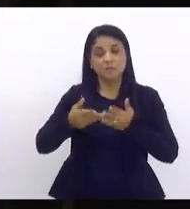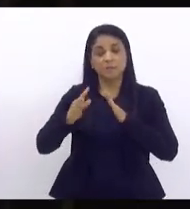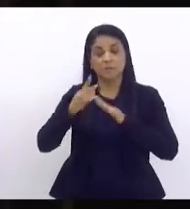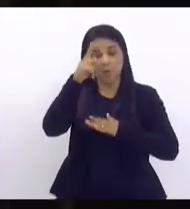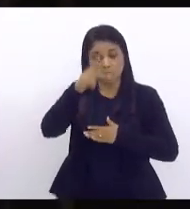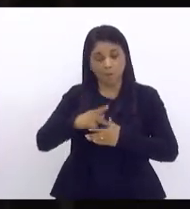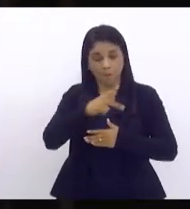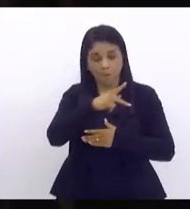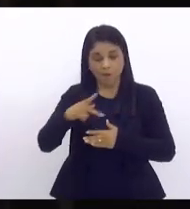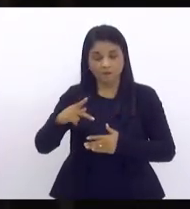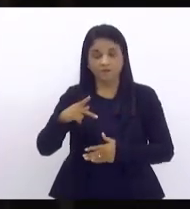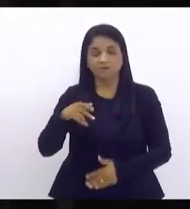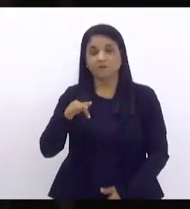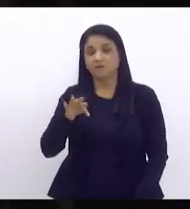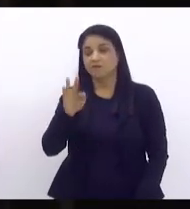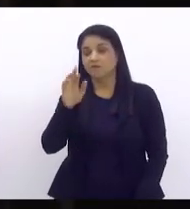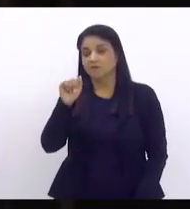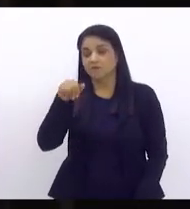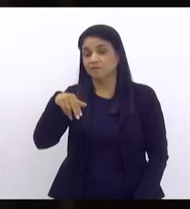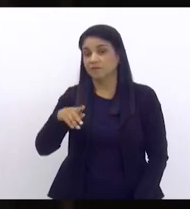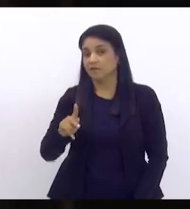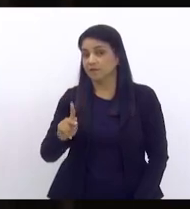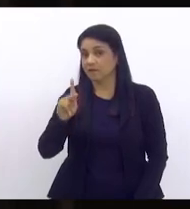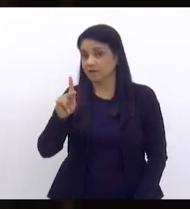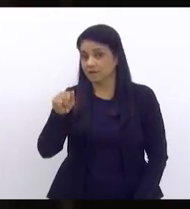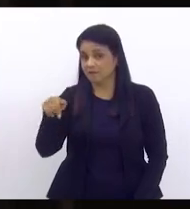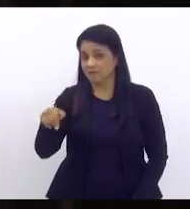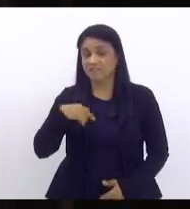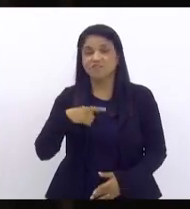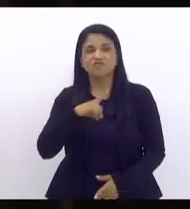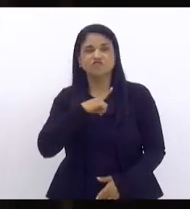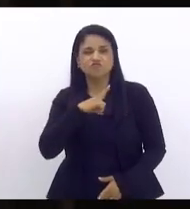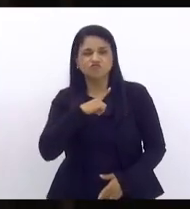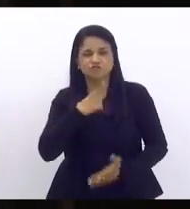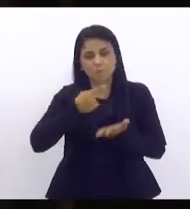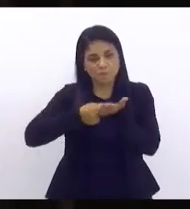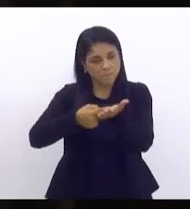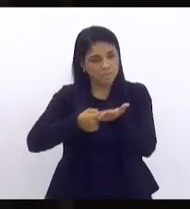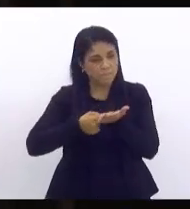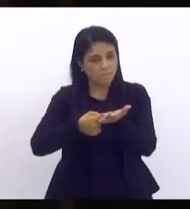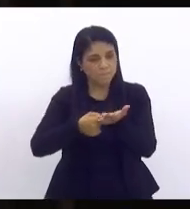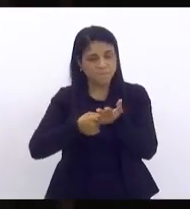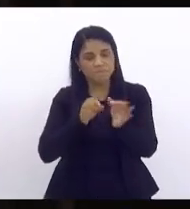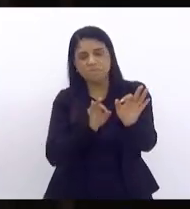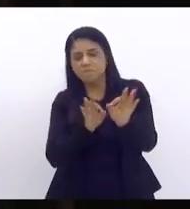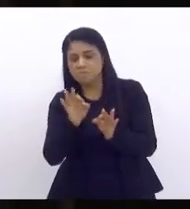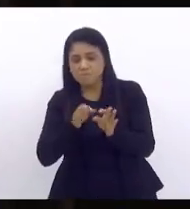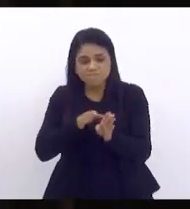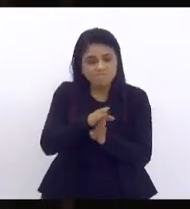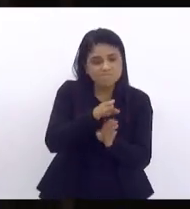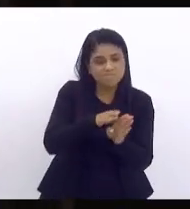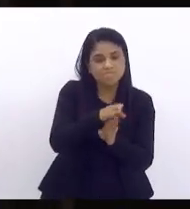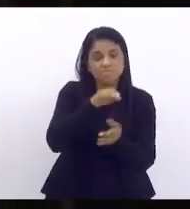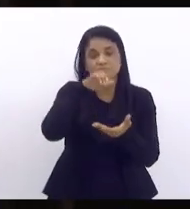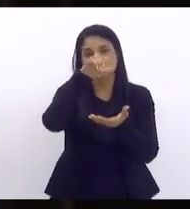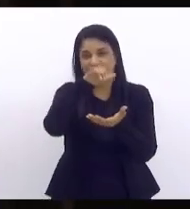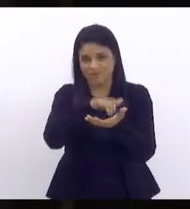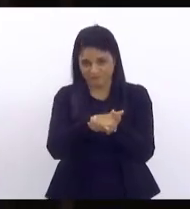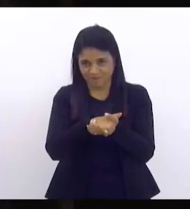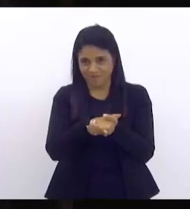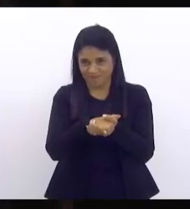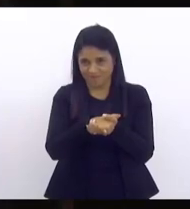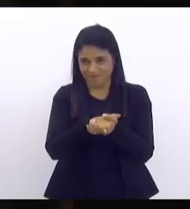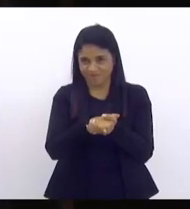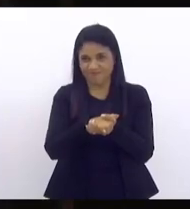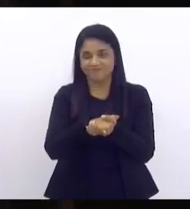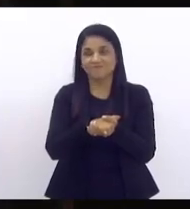padre Franklin. Padre Franklin, ele tinha o compromisso de nos prepararmos para o nosso casamento.